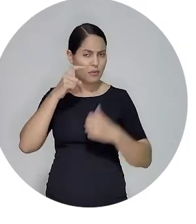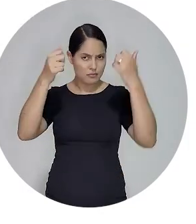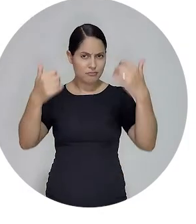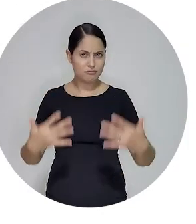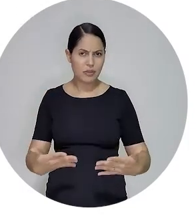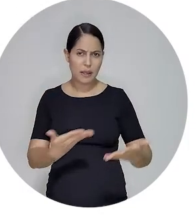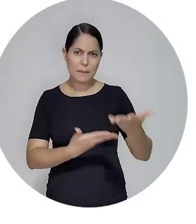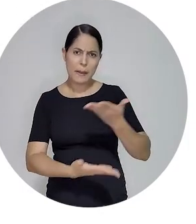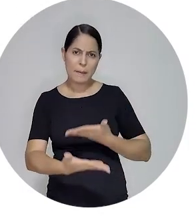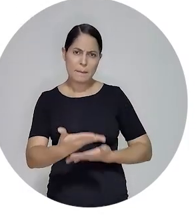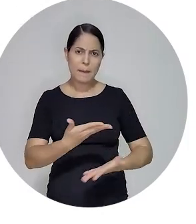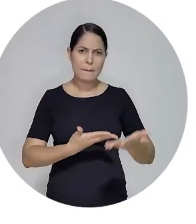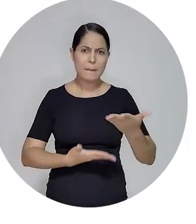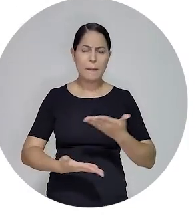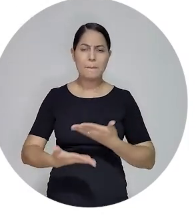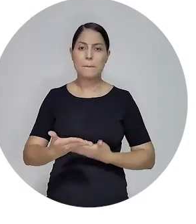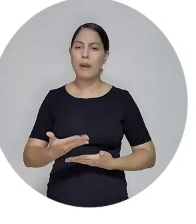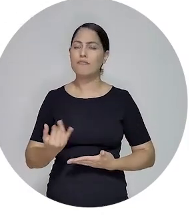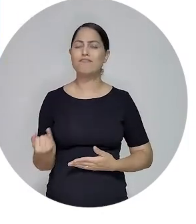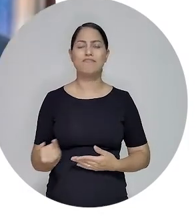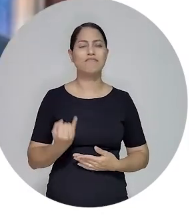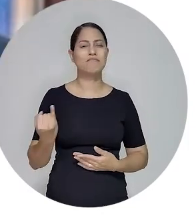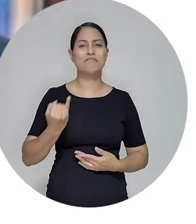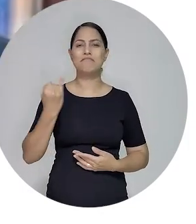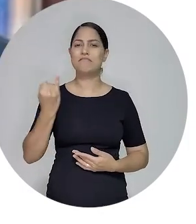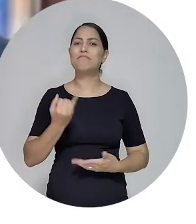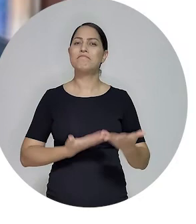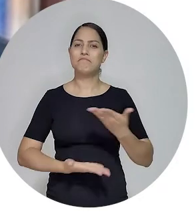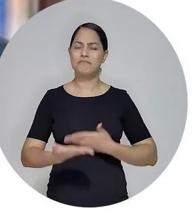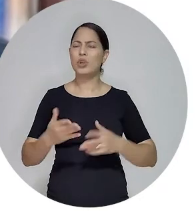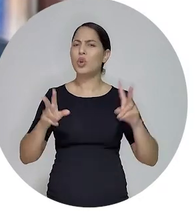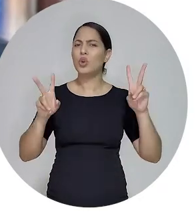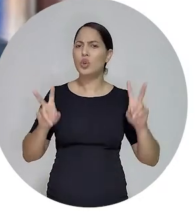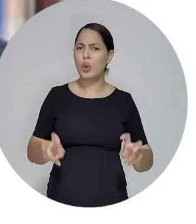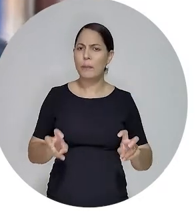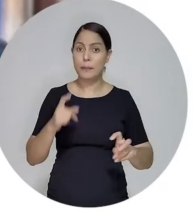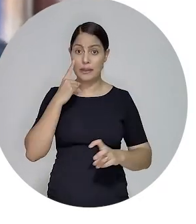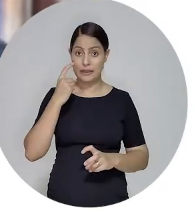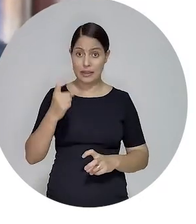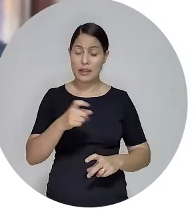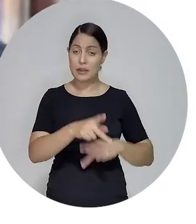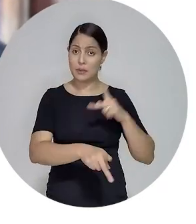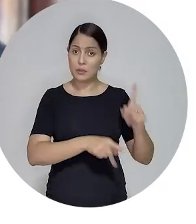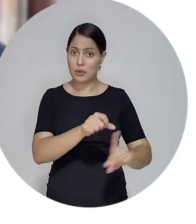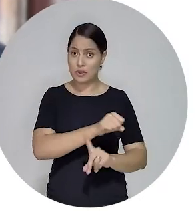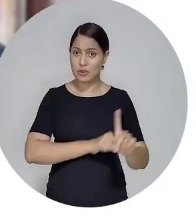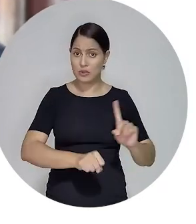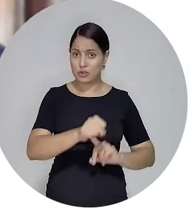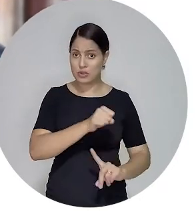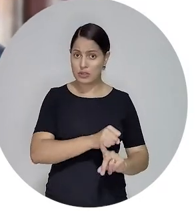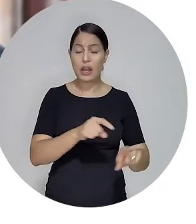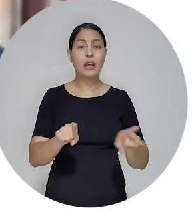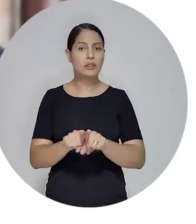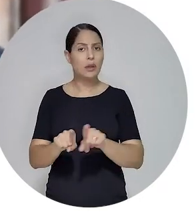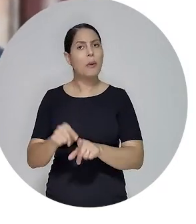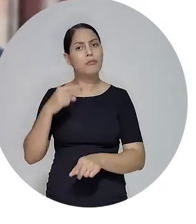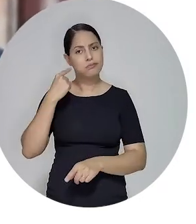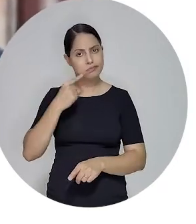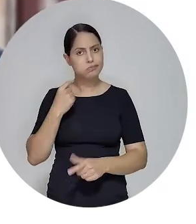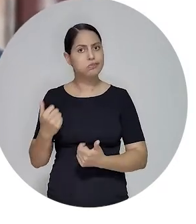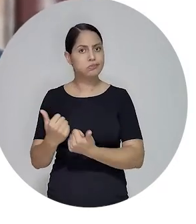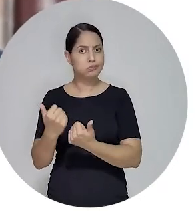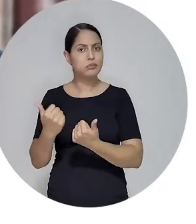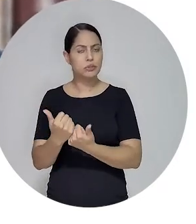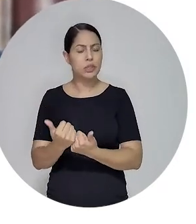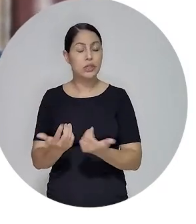do Brasil. Para Simonetti, abre aspas, esse diálogo da OAB com o parlamento é fundamental, tanto para tratar de interesses